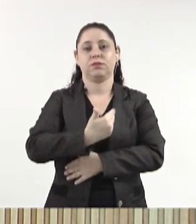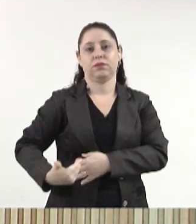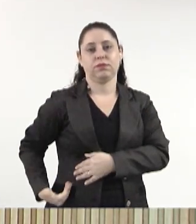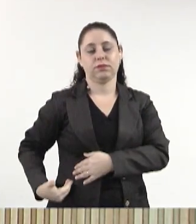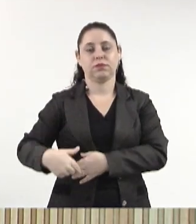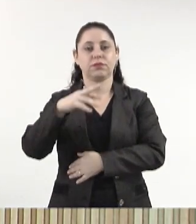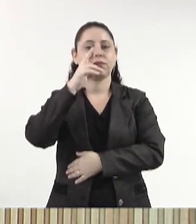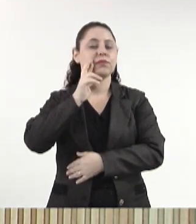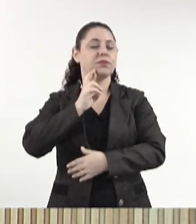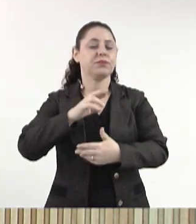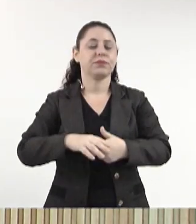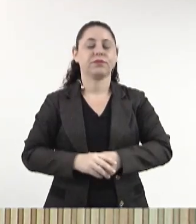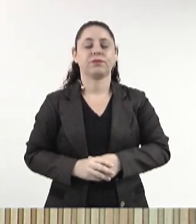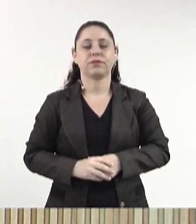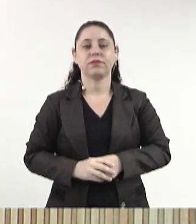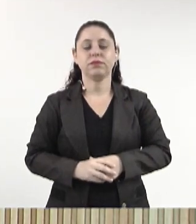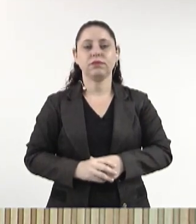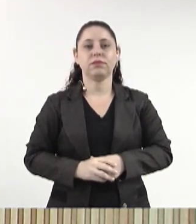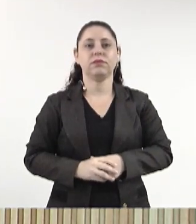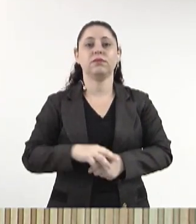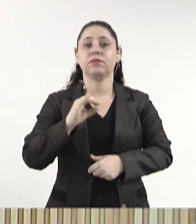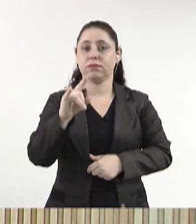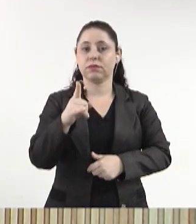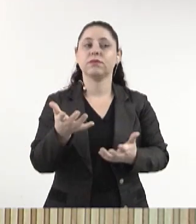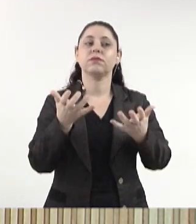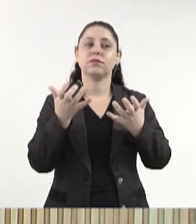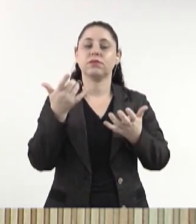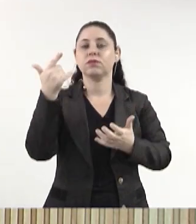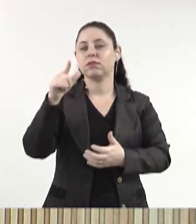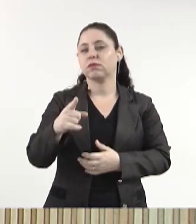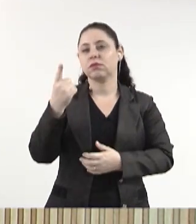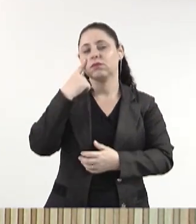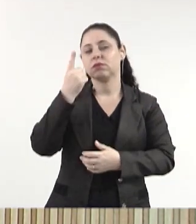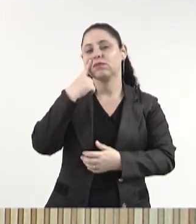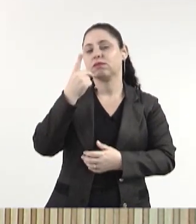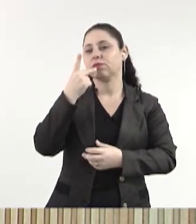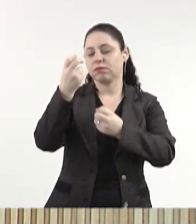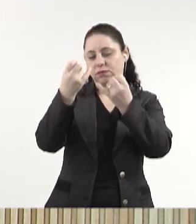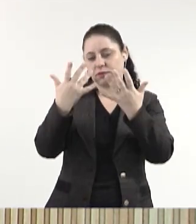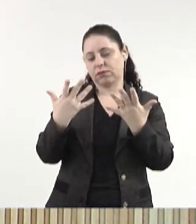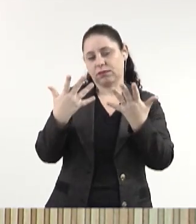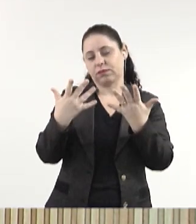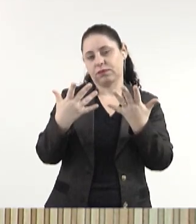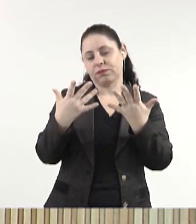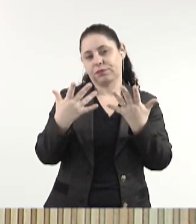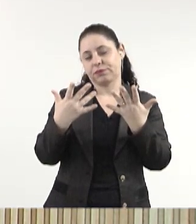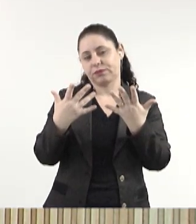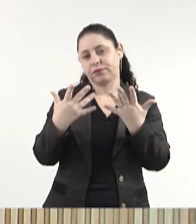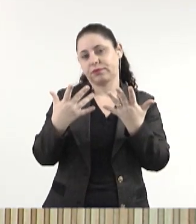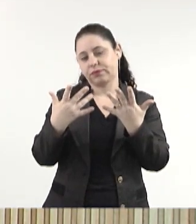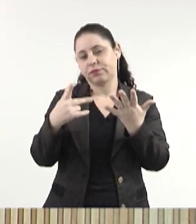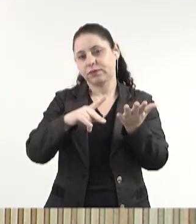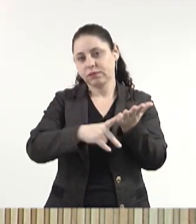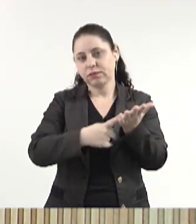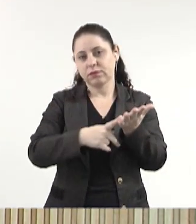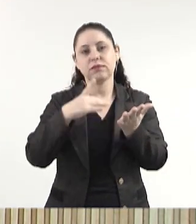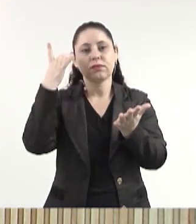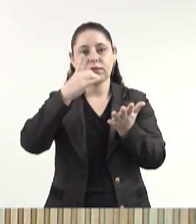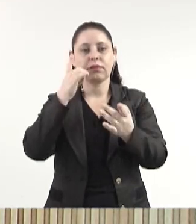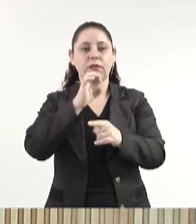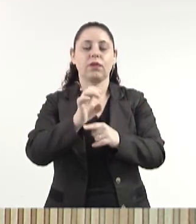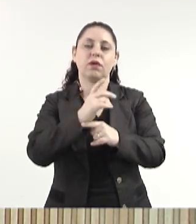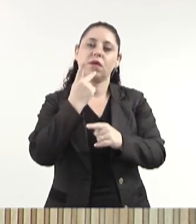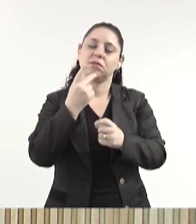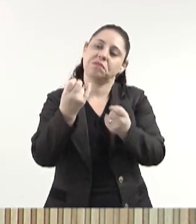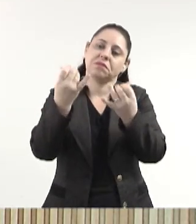para a sanção do governador Eduardo Rilo. E se você quiser rever a fala da representante da categoria, dos deputados estaduais também que